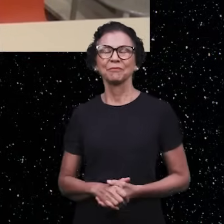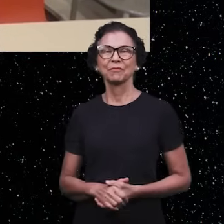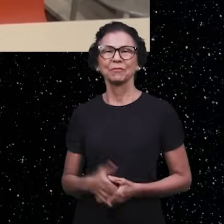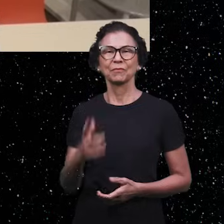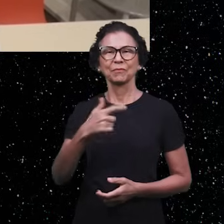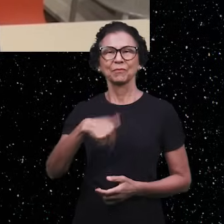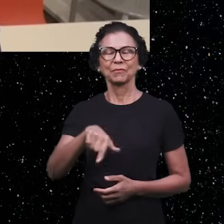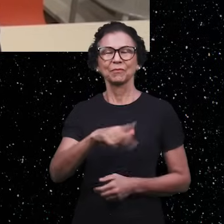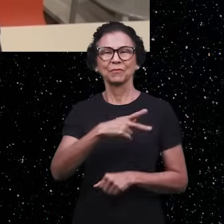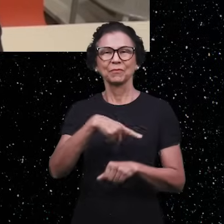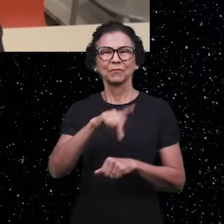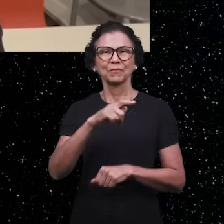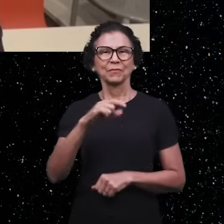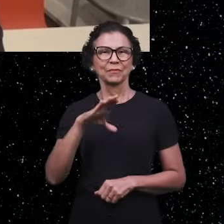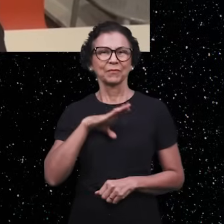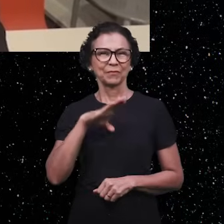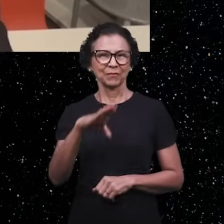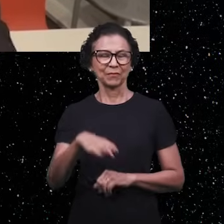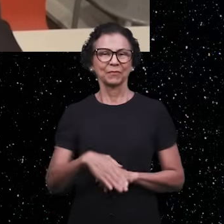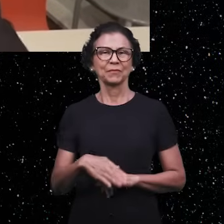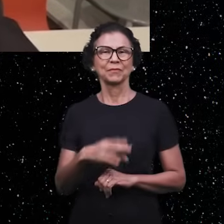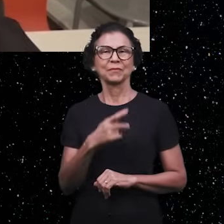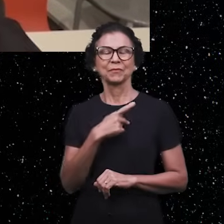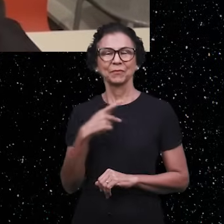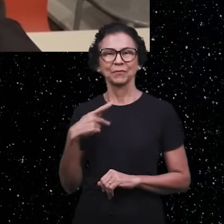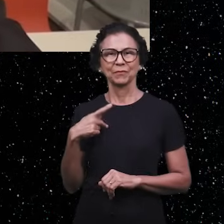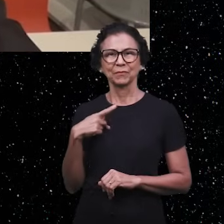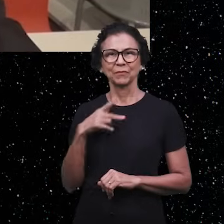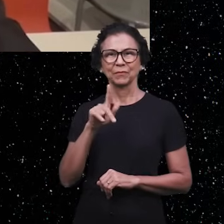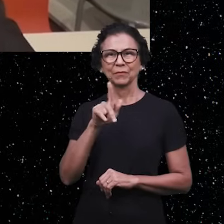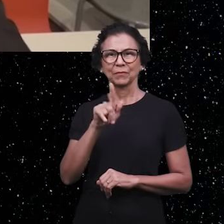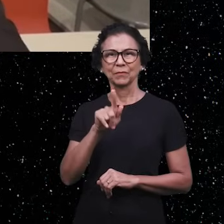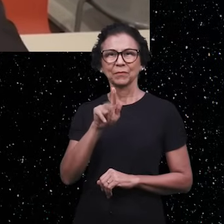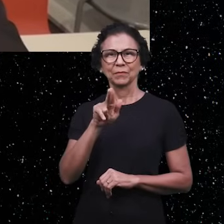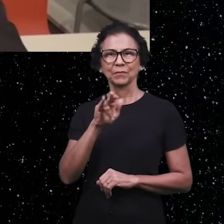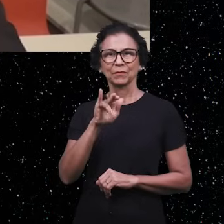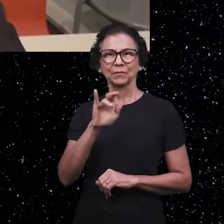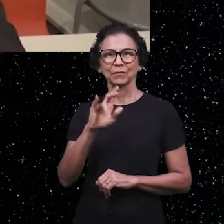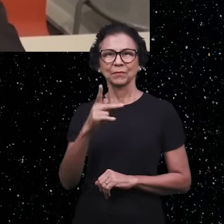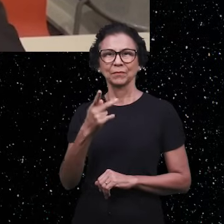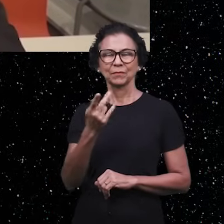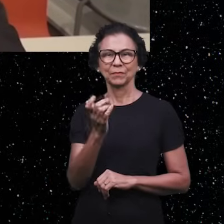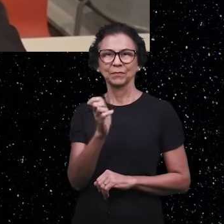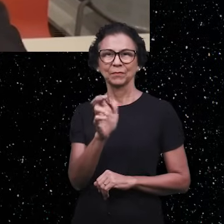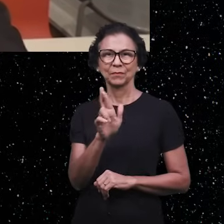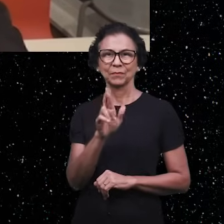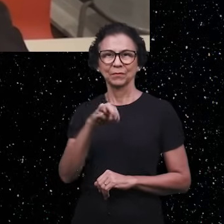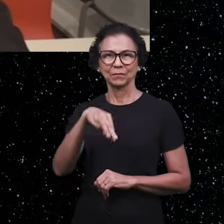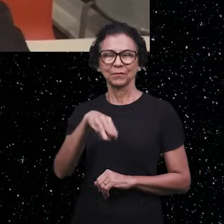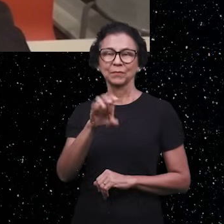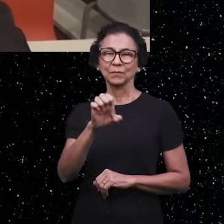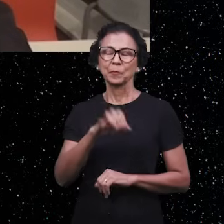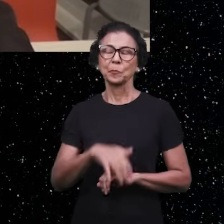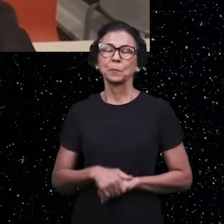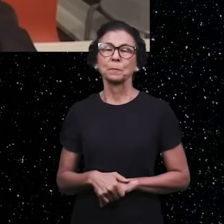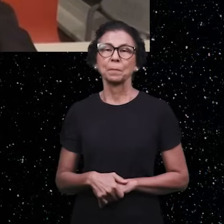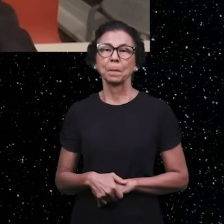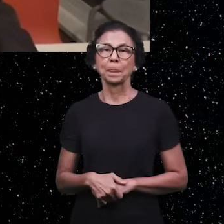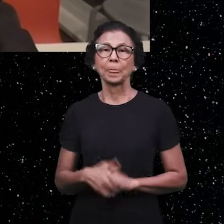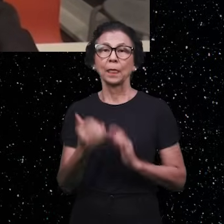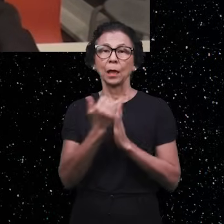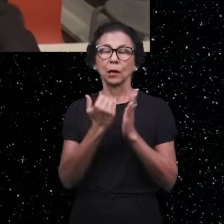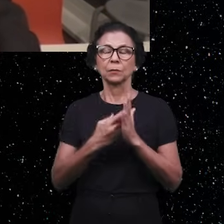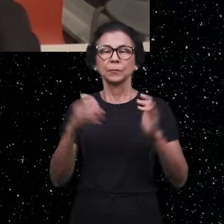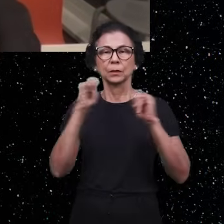de Vancouver do Canadá, do Ministério do Pastor Adonias Guilherme, e queríamos falar hoje sobre o programa Anunciando o Evangelho Eterno, como tem sido uma bênção